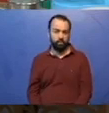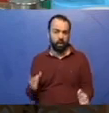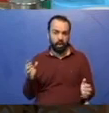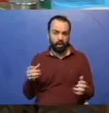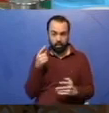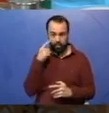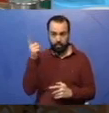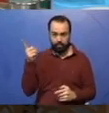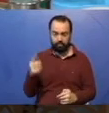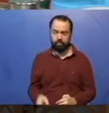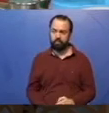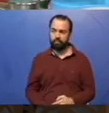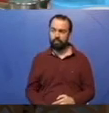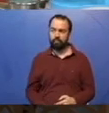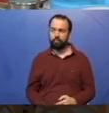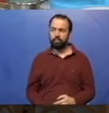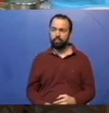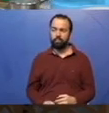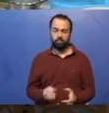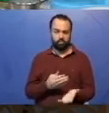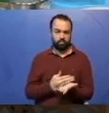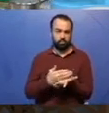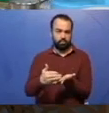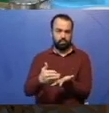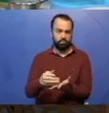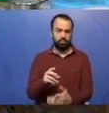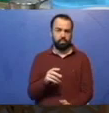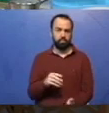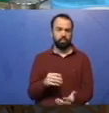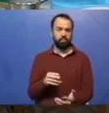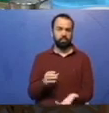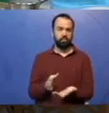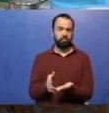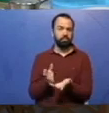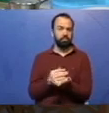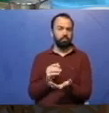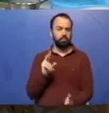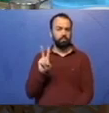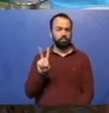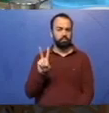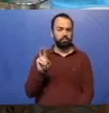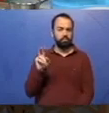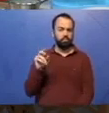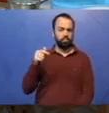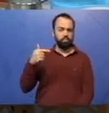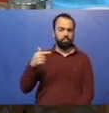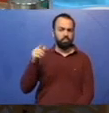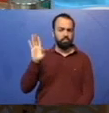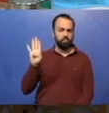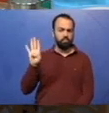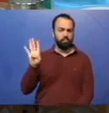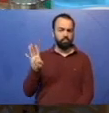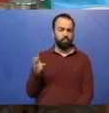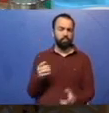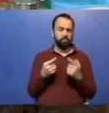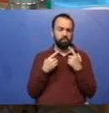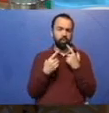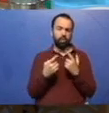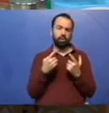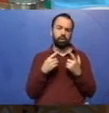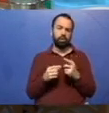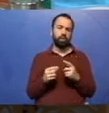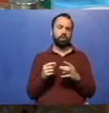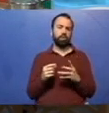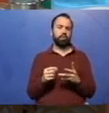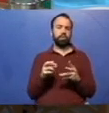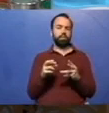Agora vamos aqui? Nós vamos começar, página 274, falando um pouquinho sobre cada